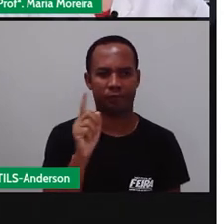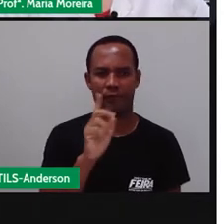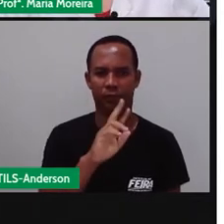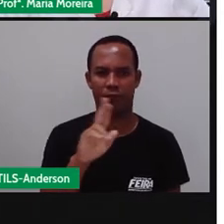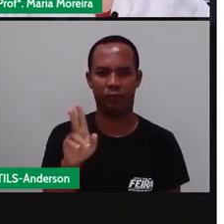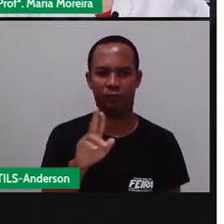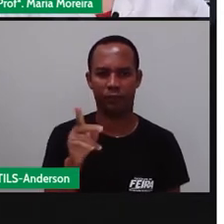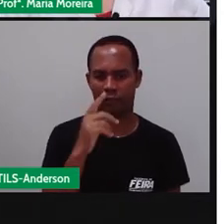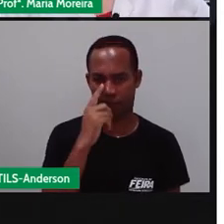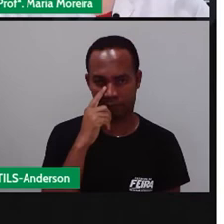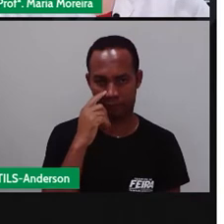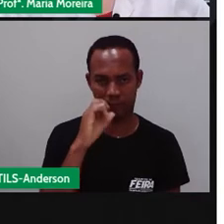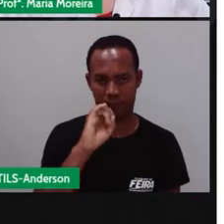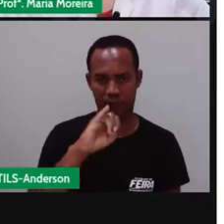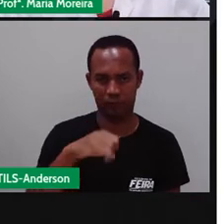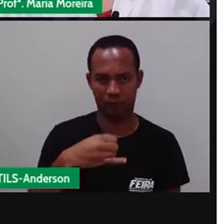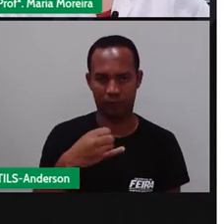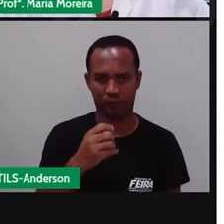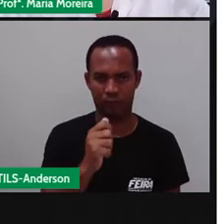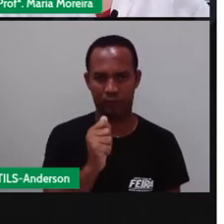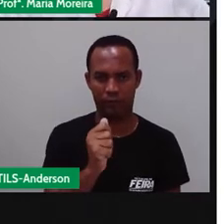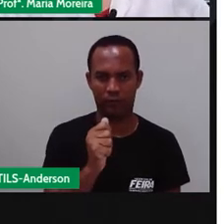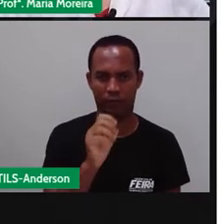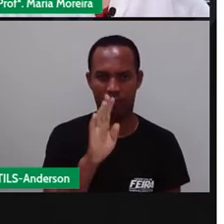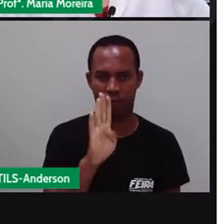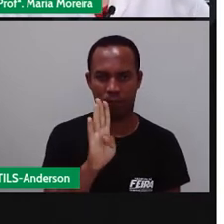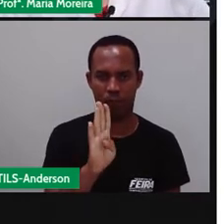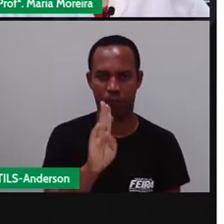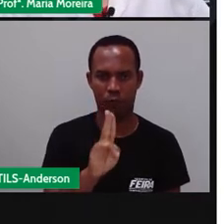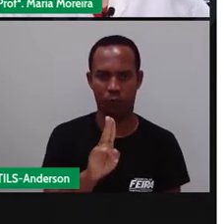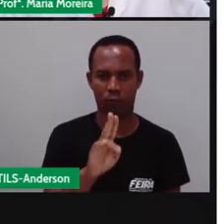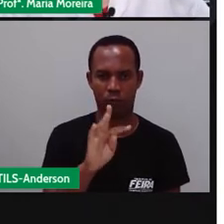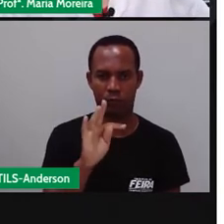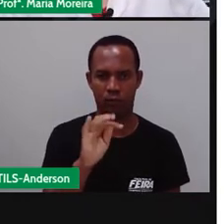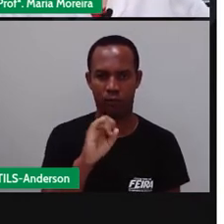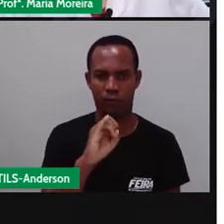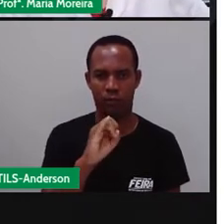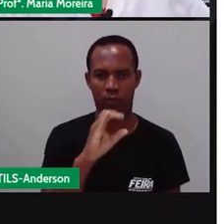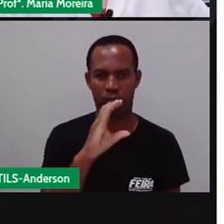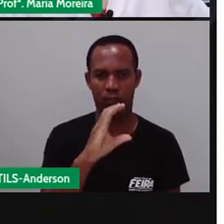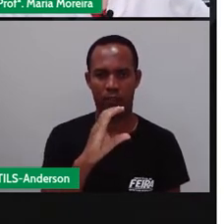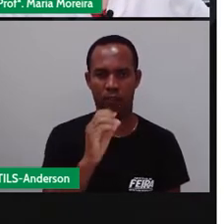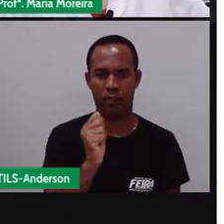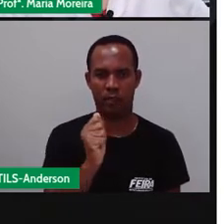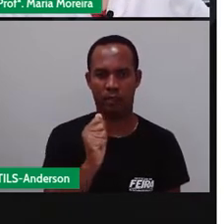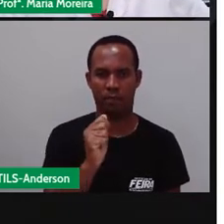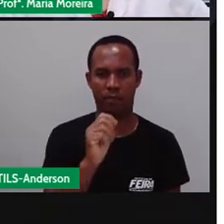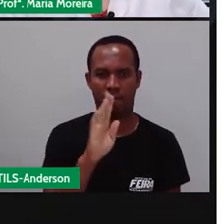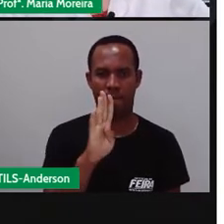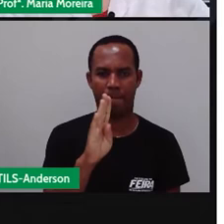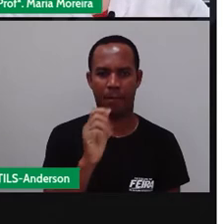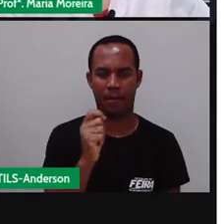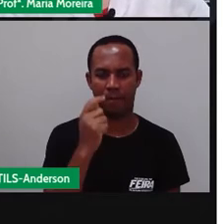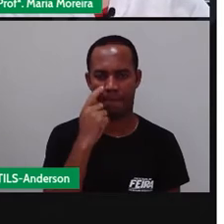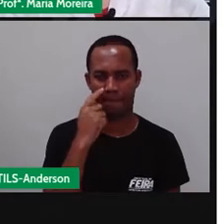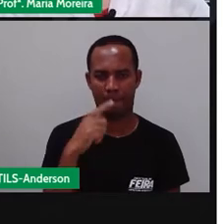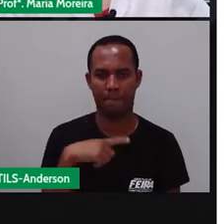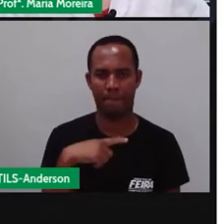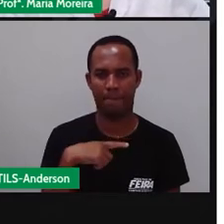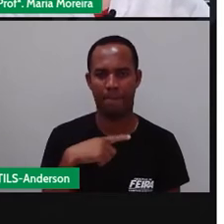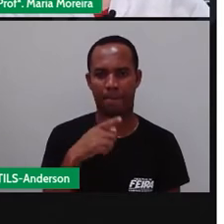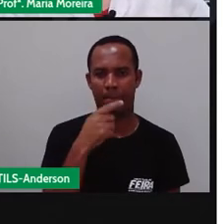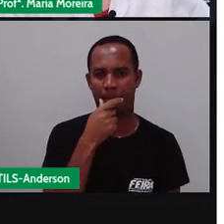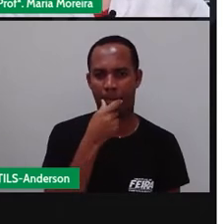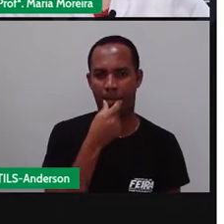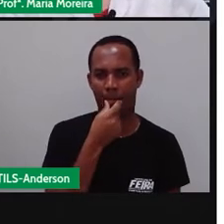Com a letra J? Tem. Olha aqui. Jabuticaba. Nossa lista de compras, olha. A